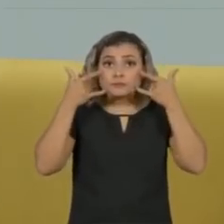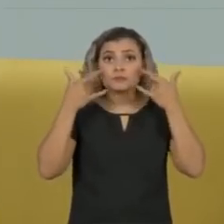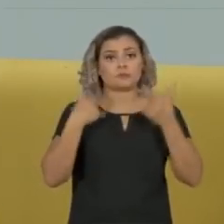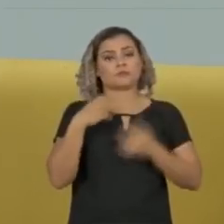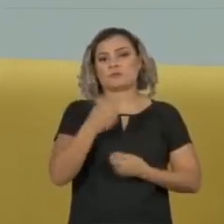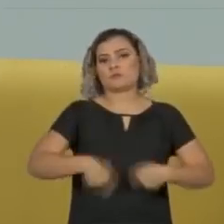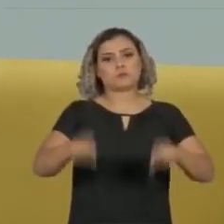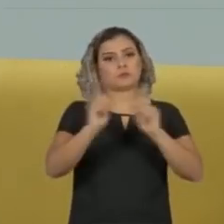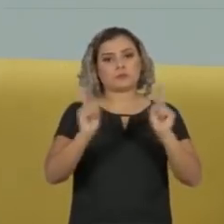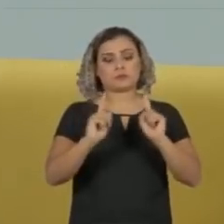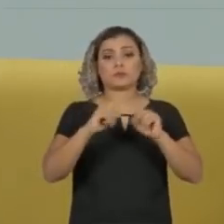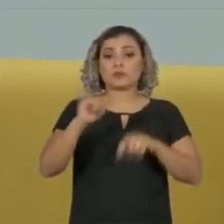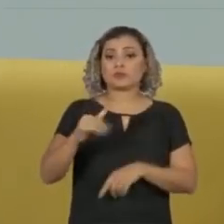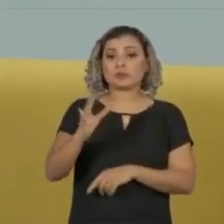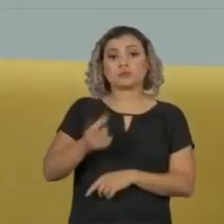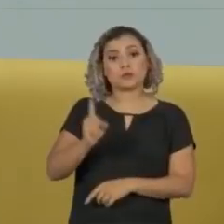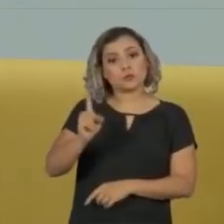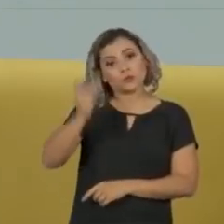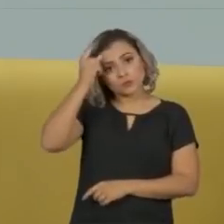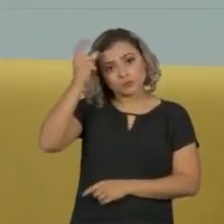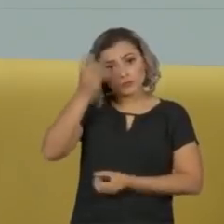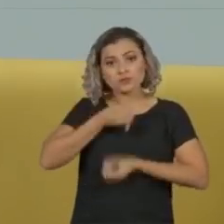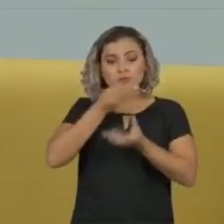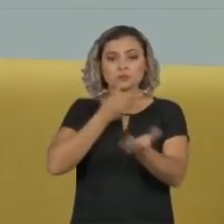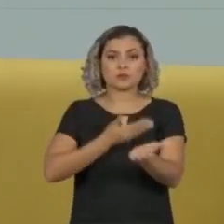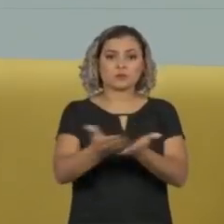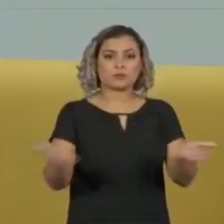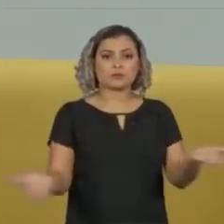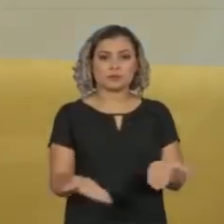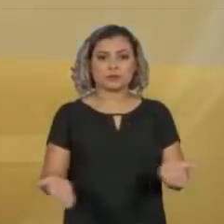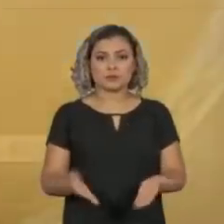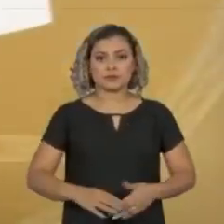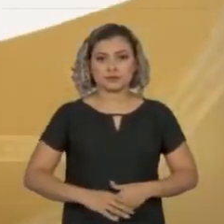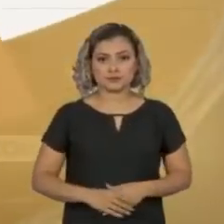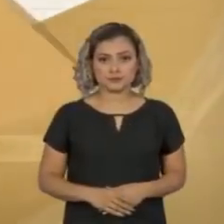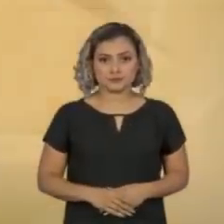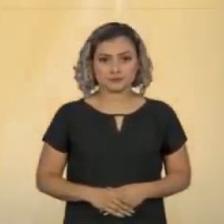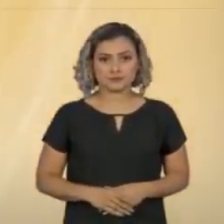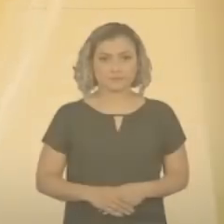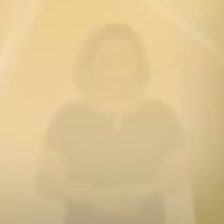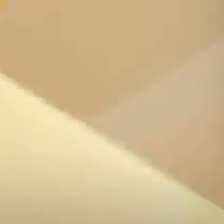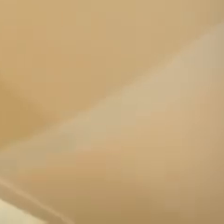indicado. JC1 Cultura de Informação começa agora.